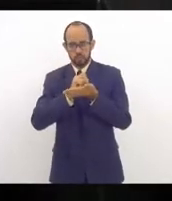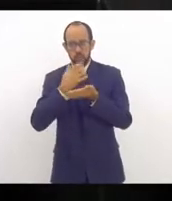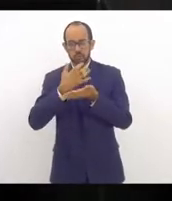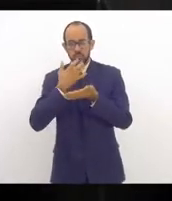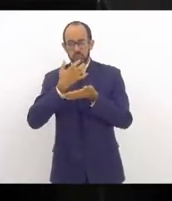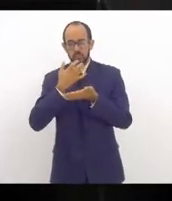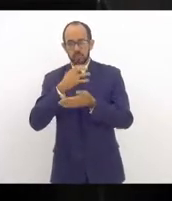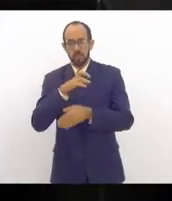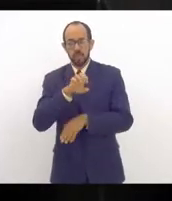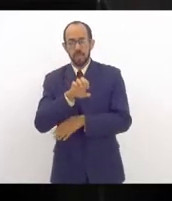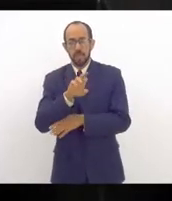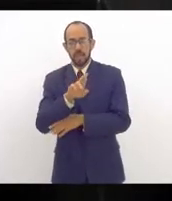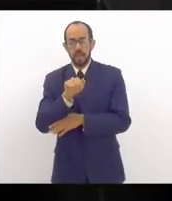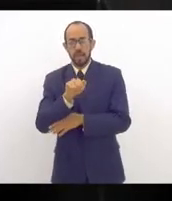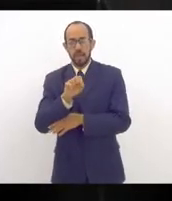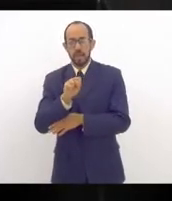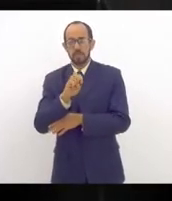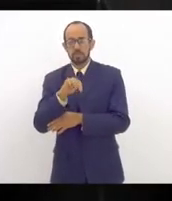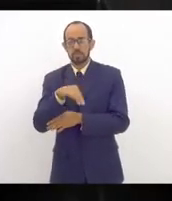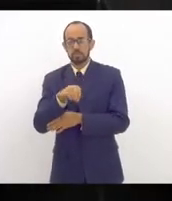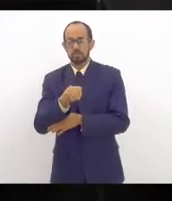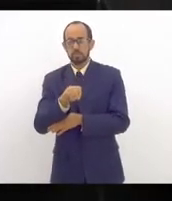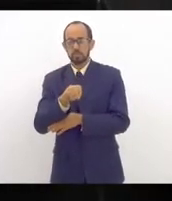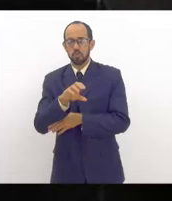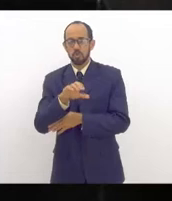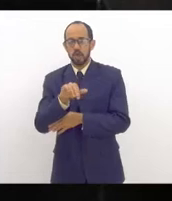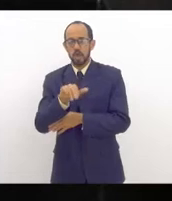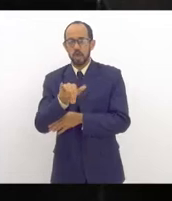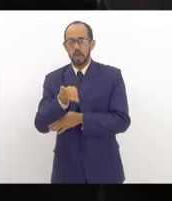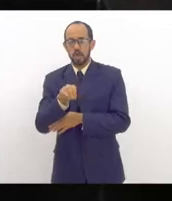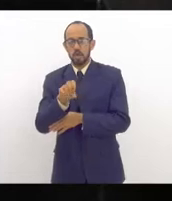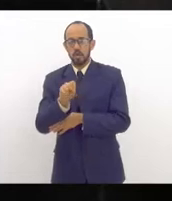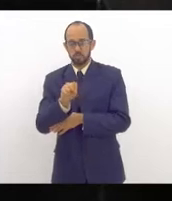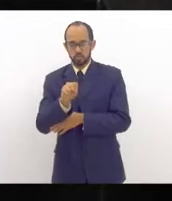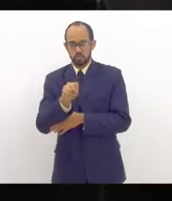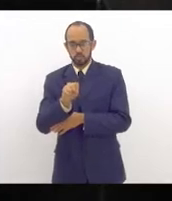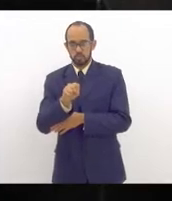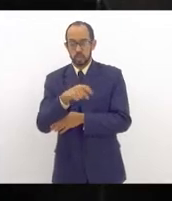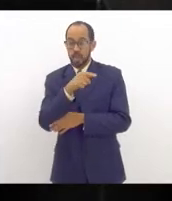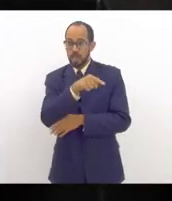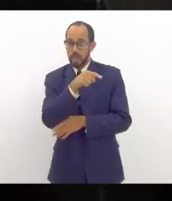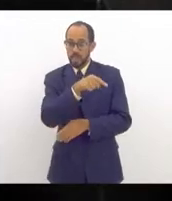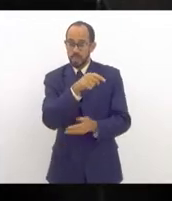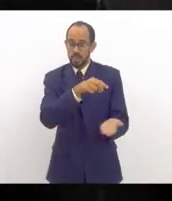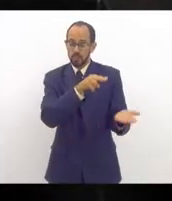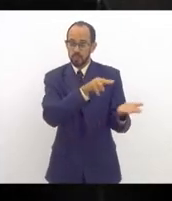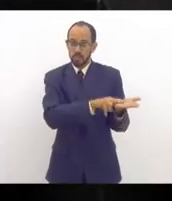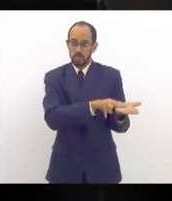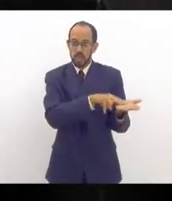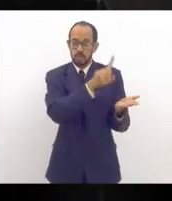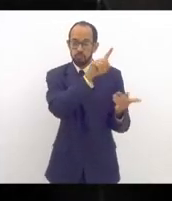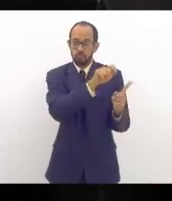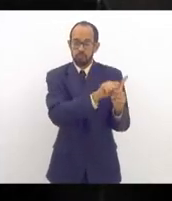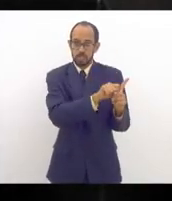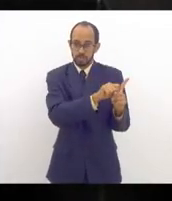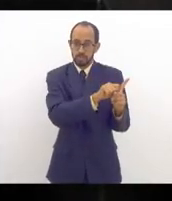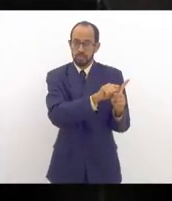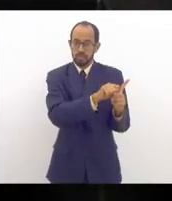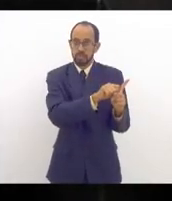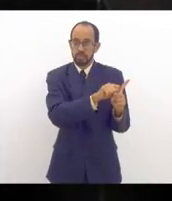Erasmo Carlos eramos Carlos estava internado há quase um mês